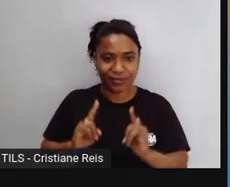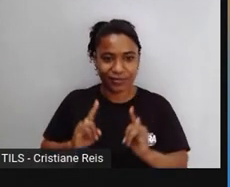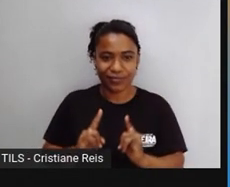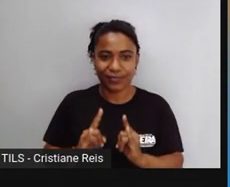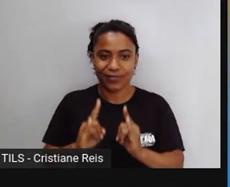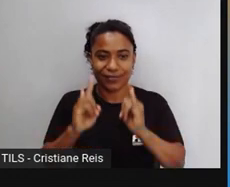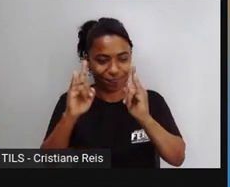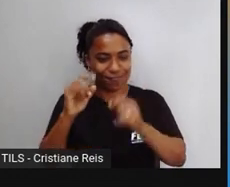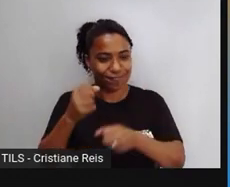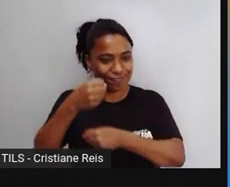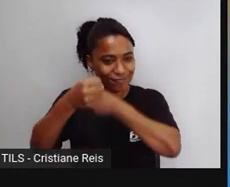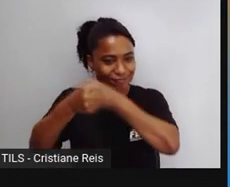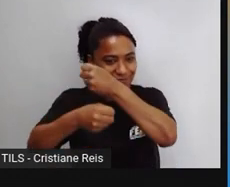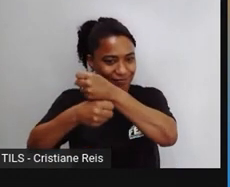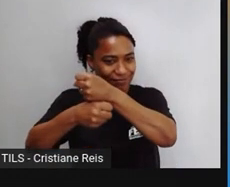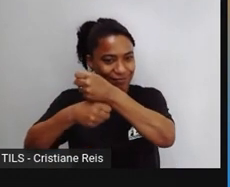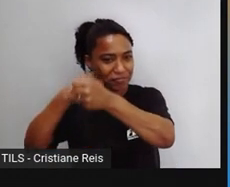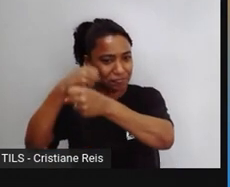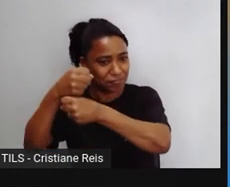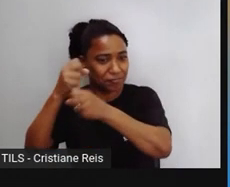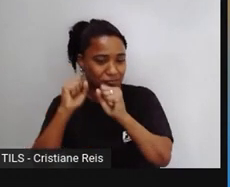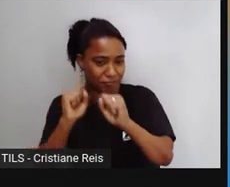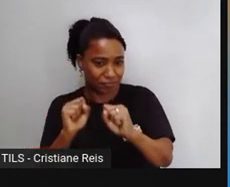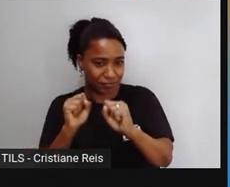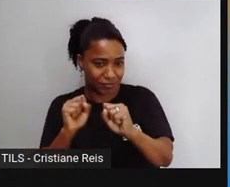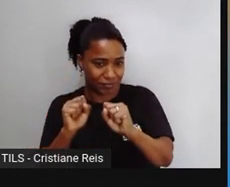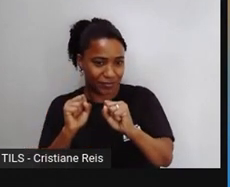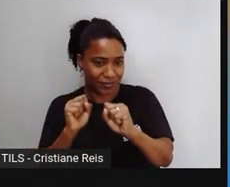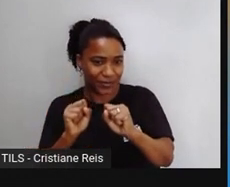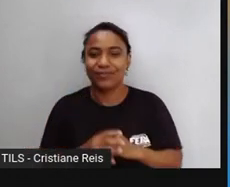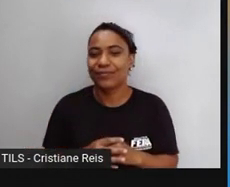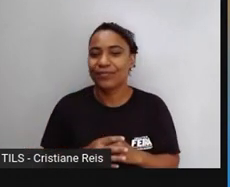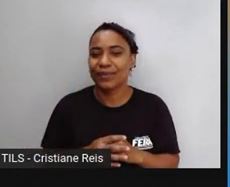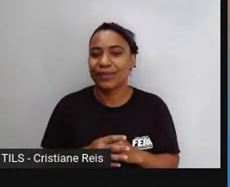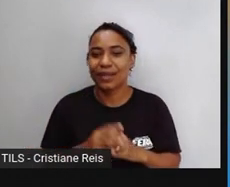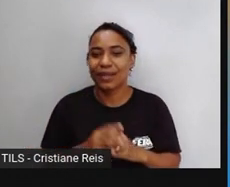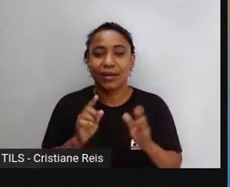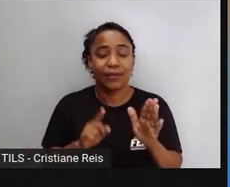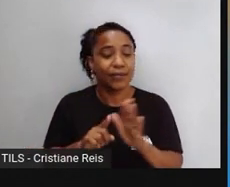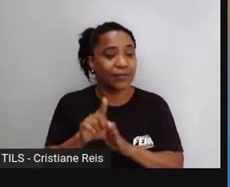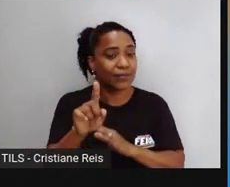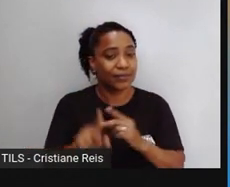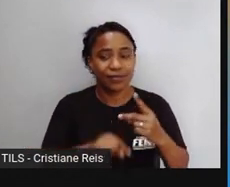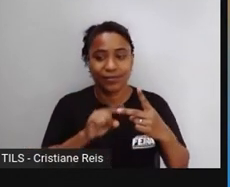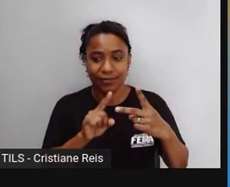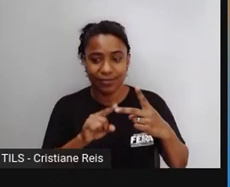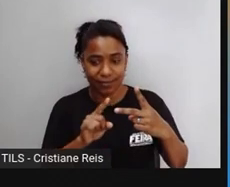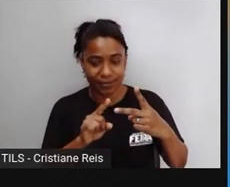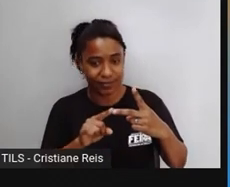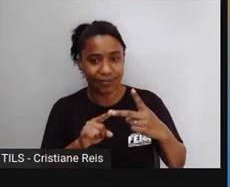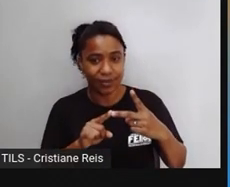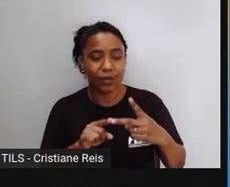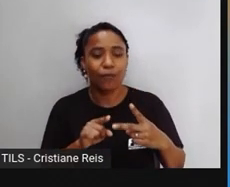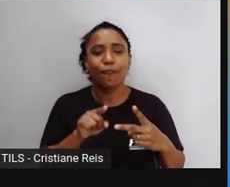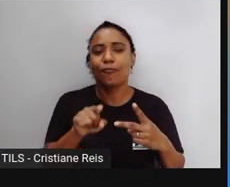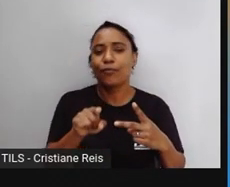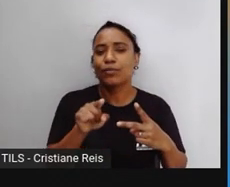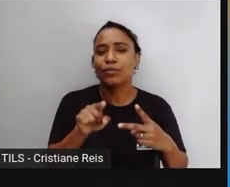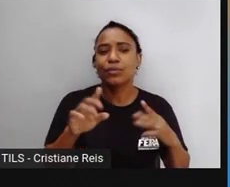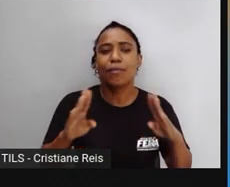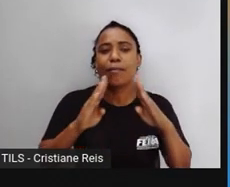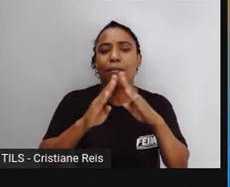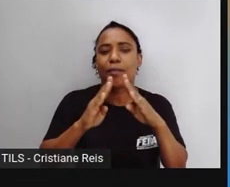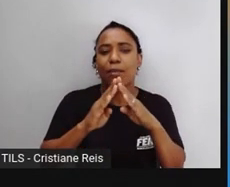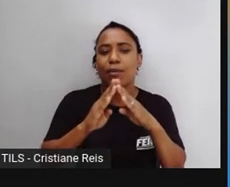an apartment. Já no que diz respeito à segunda pergunta, where do you live? Onde você mora? Então,